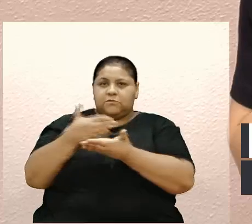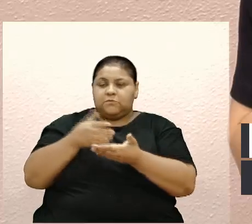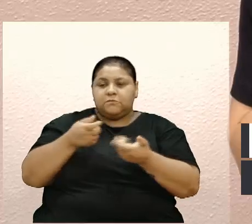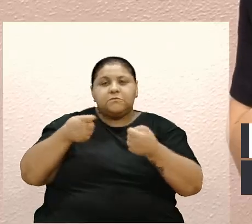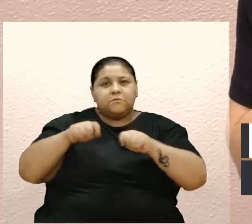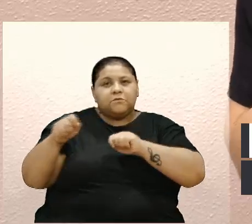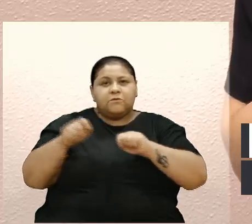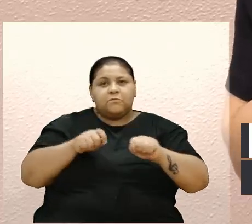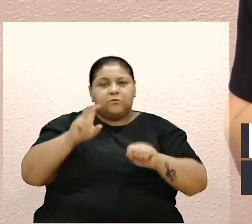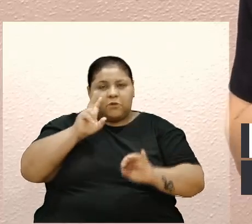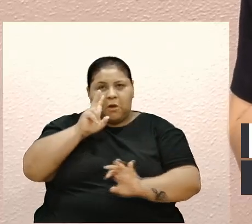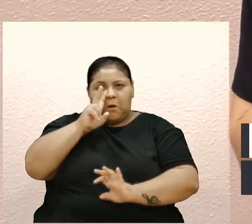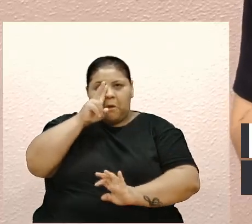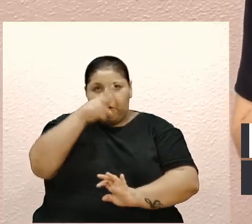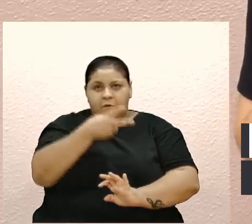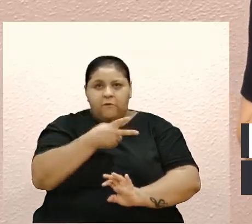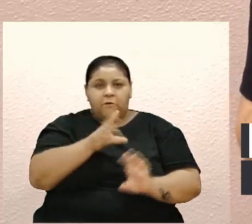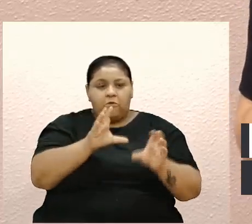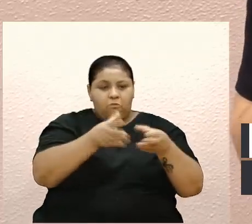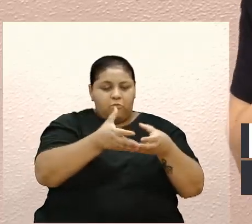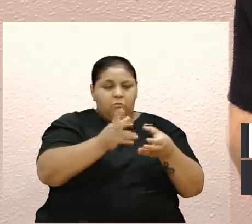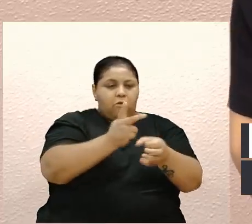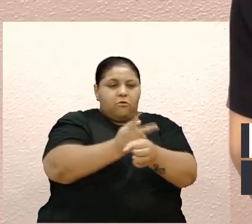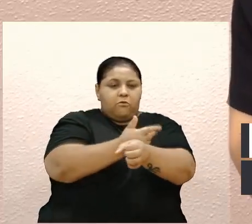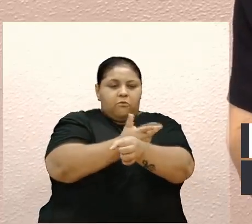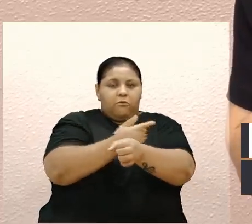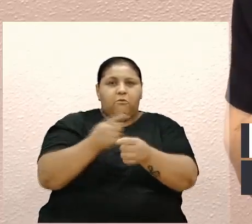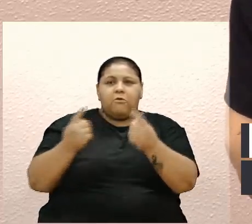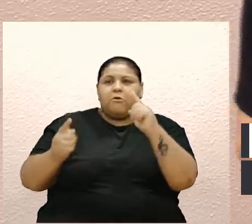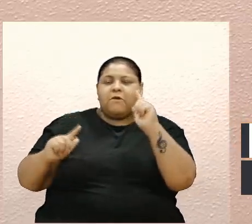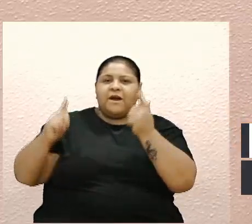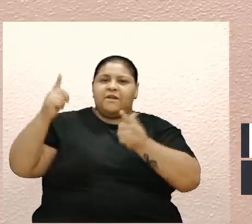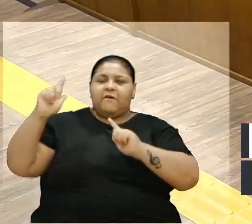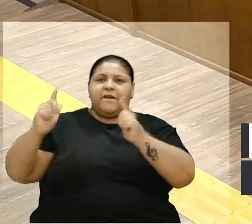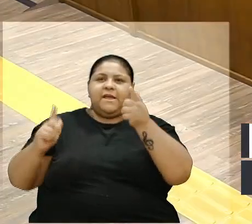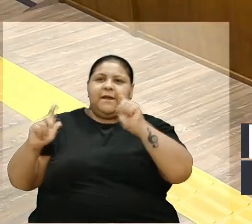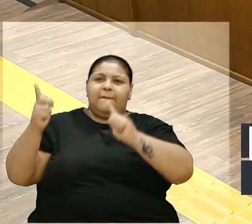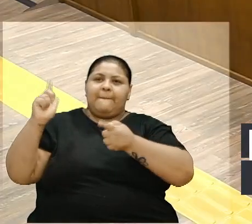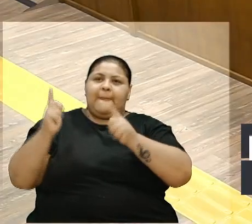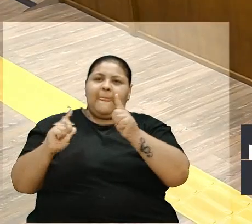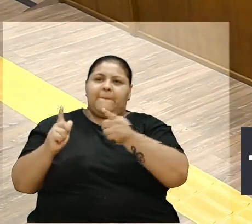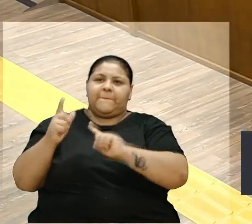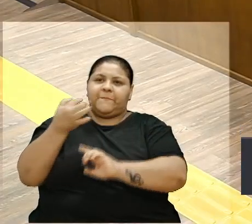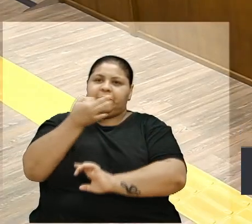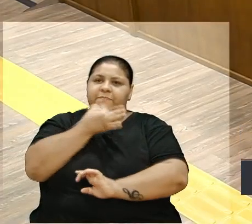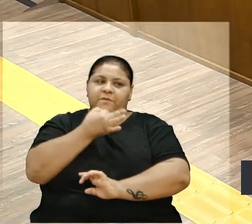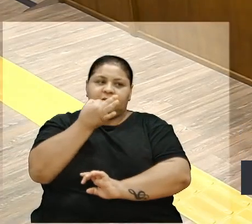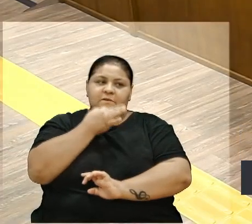para que a gente possa fortalecer tanto o Bloco da Ovelha quanto o Carnaval na nossa cidade. Obrigado, vereadora Andressa Marques.